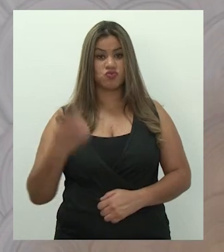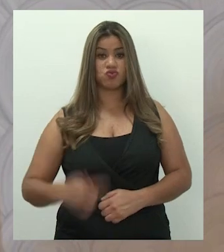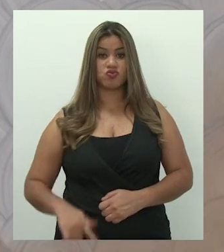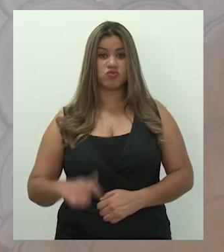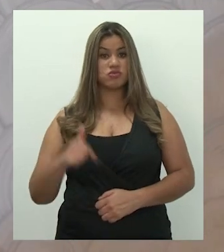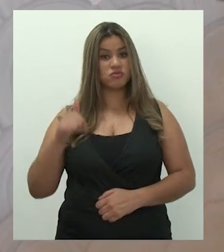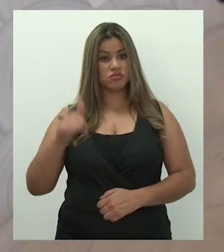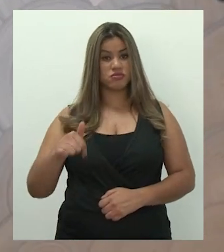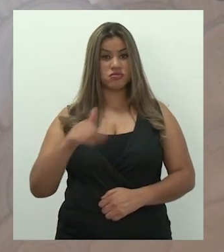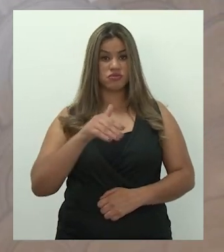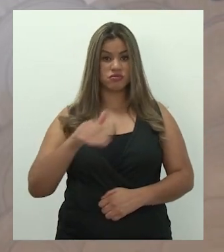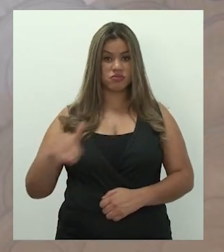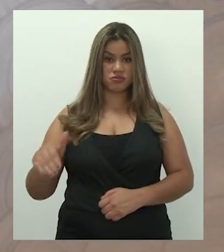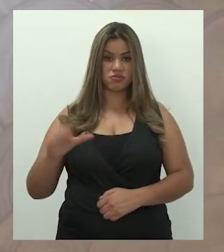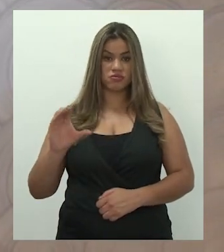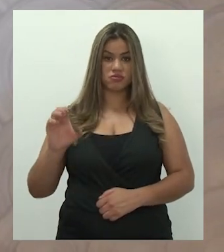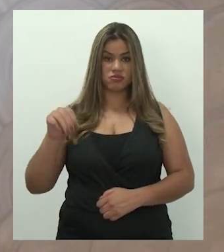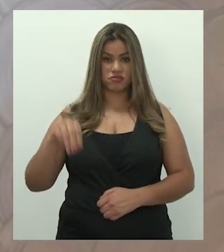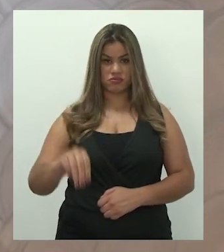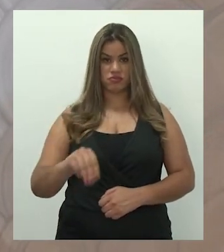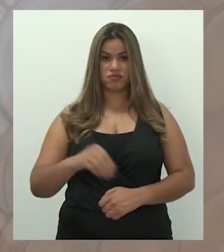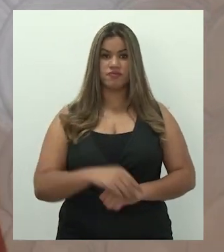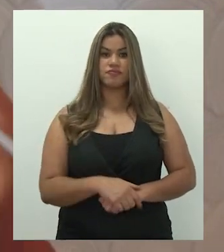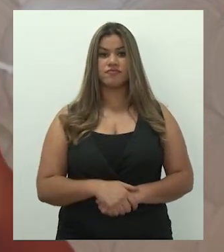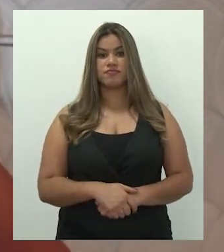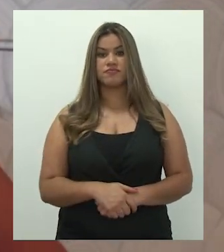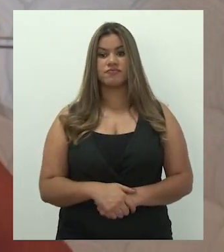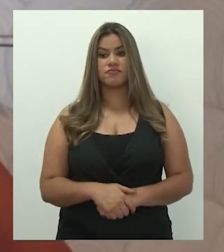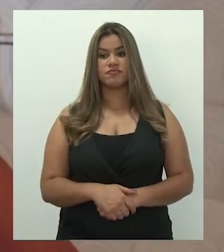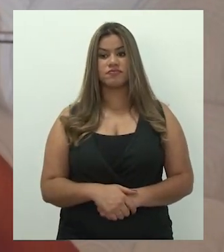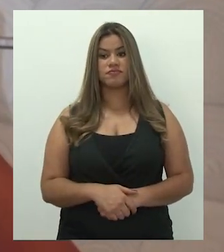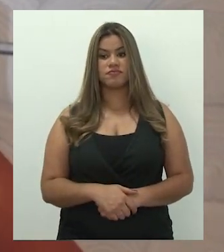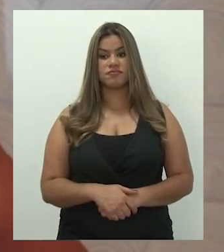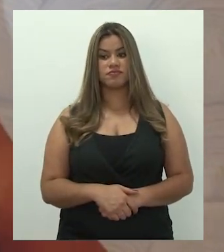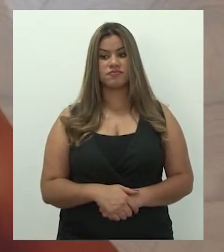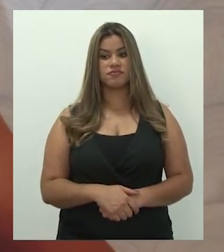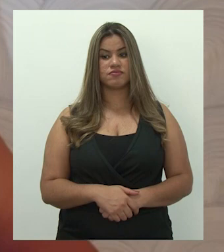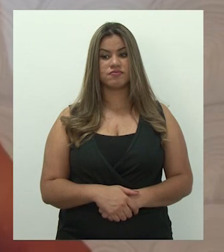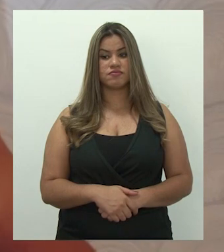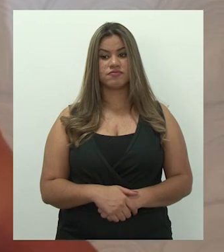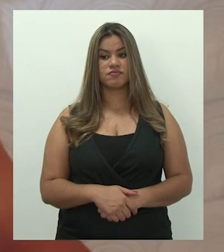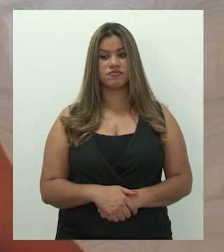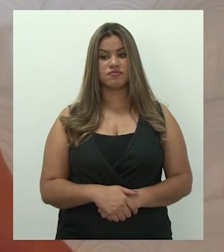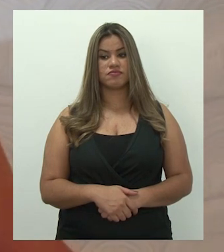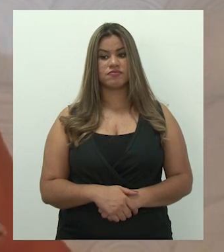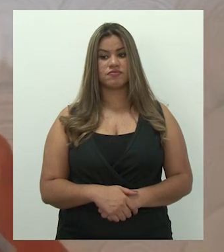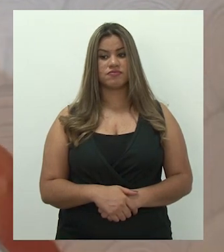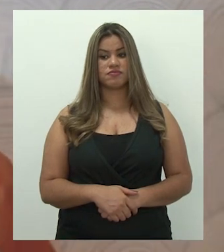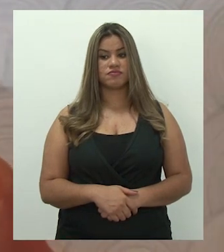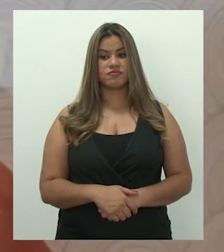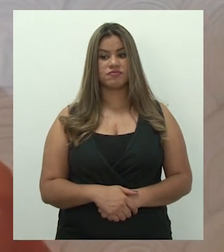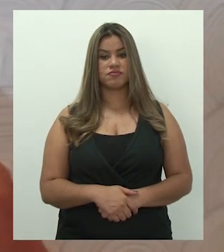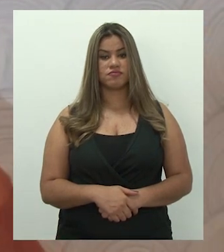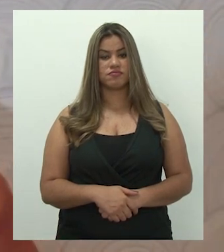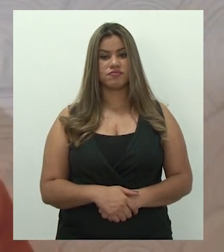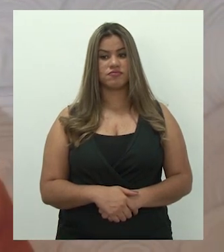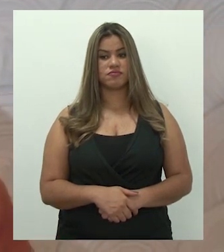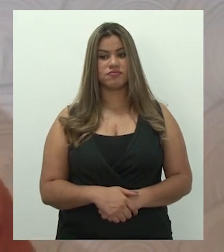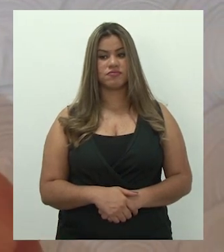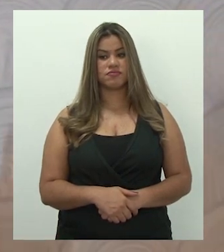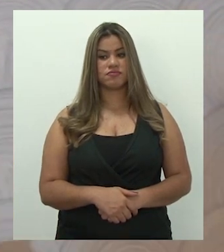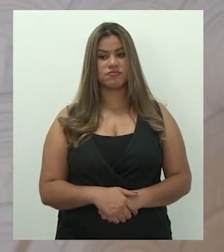Repita a operação do outro lado. partir dos 5 centímetros,